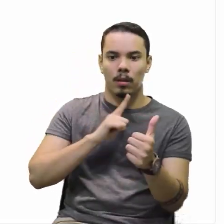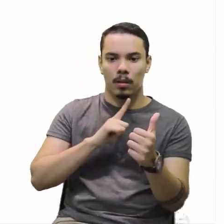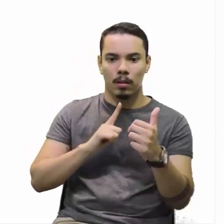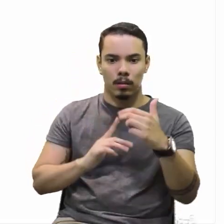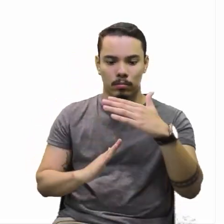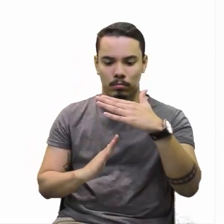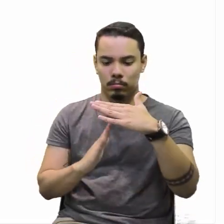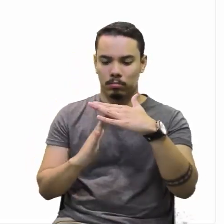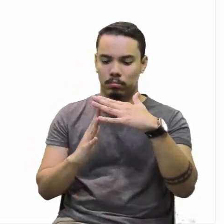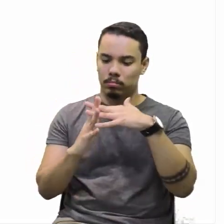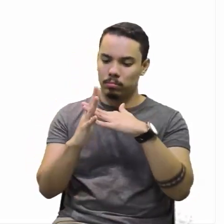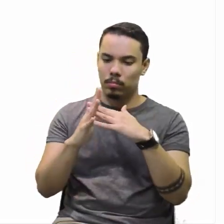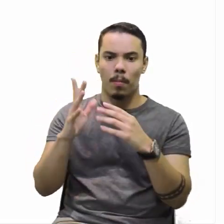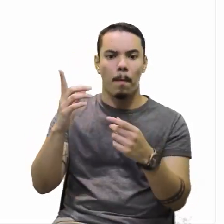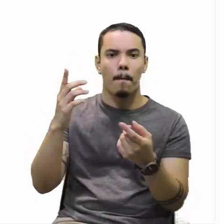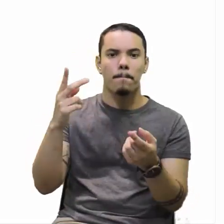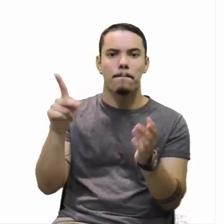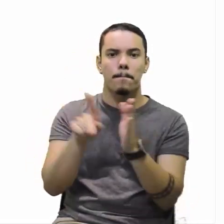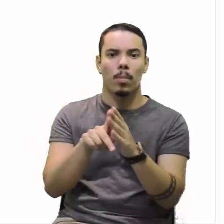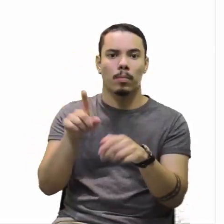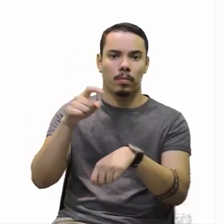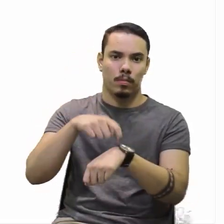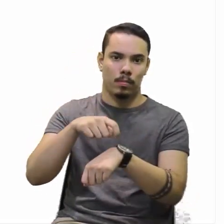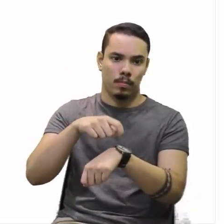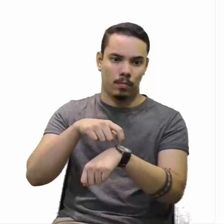superfície em função do tempo.